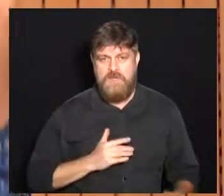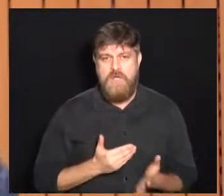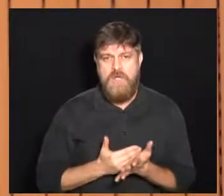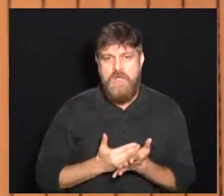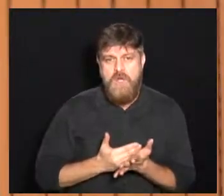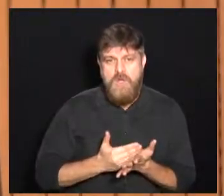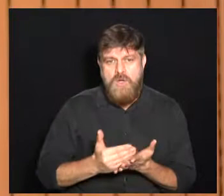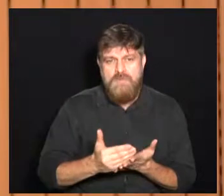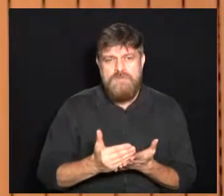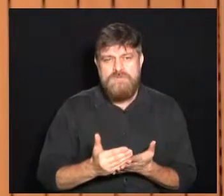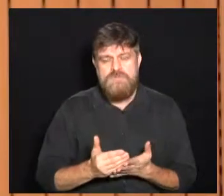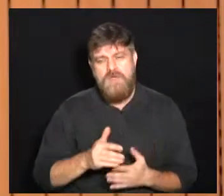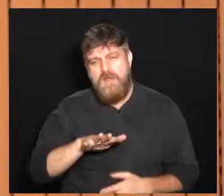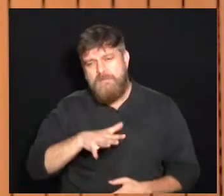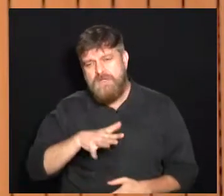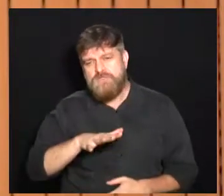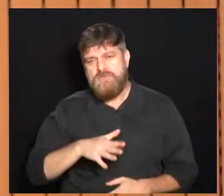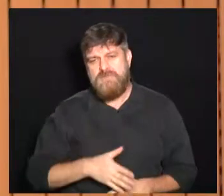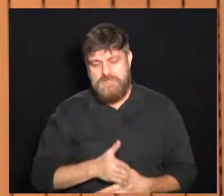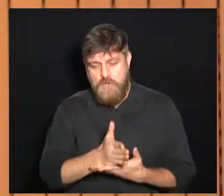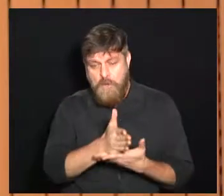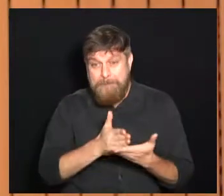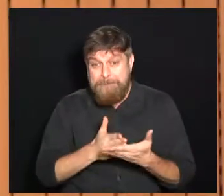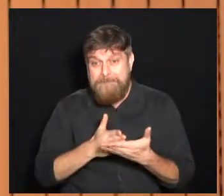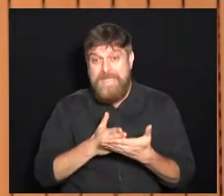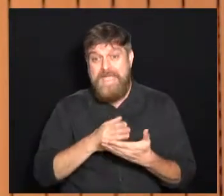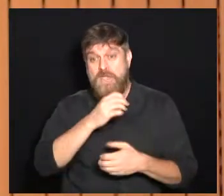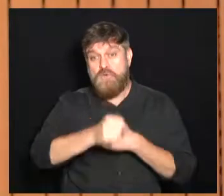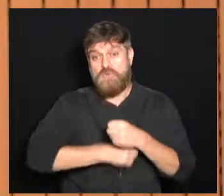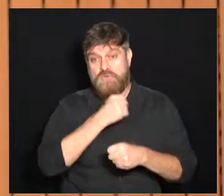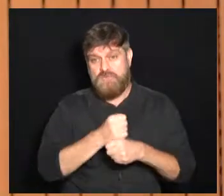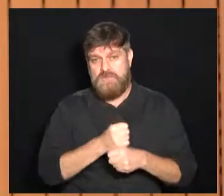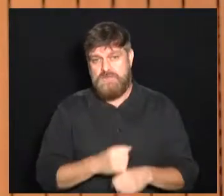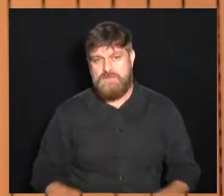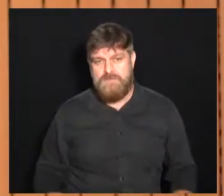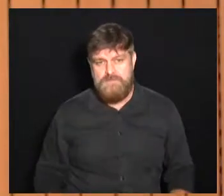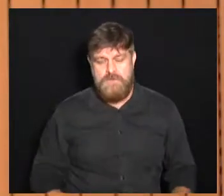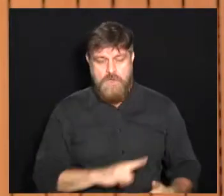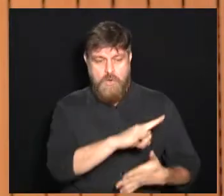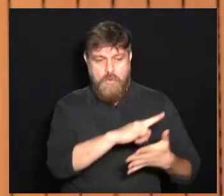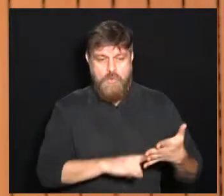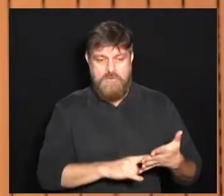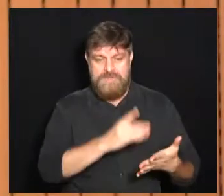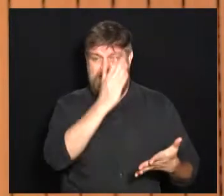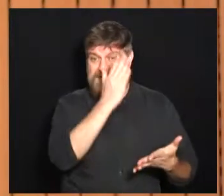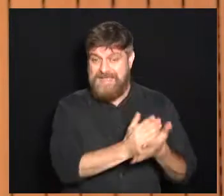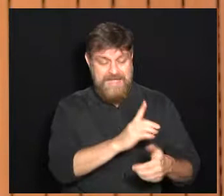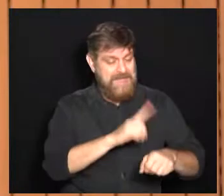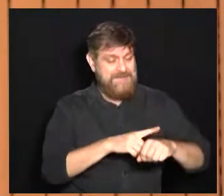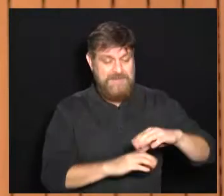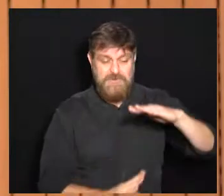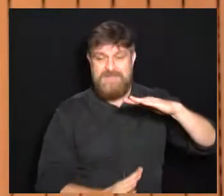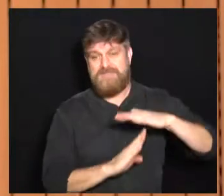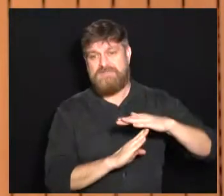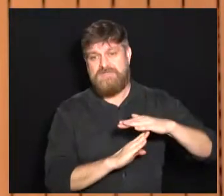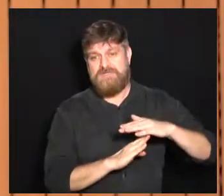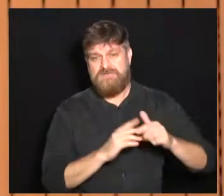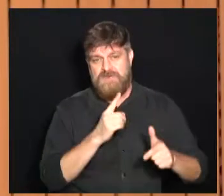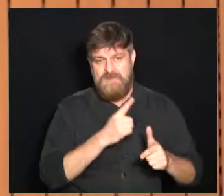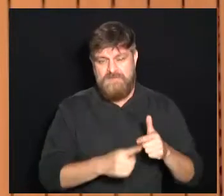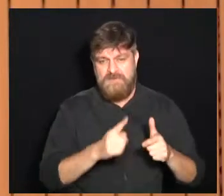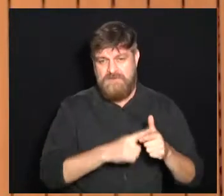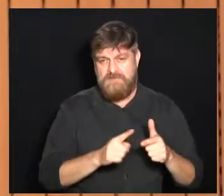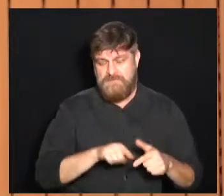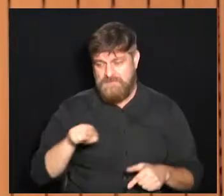iniciadas mais no meio do ano, e acabou o contrato. Esse foi o problema, que nem a